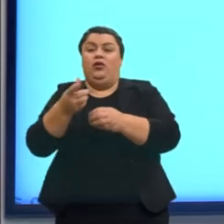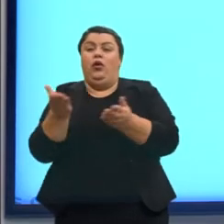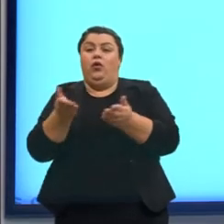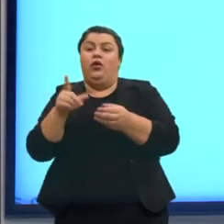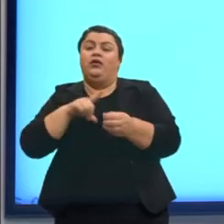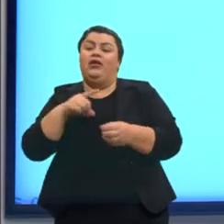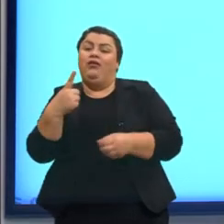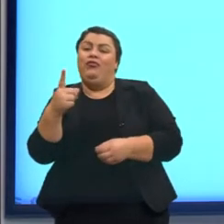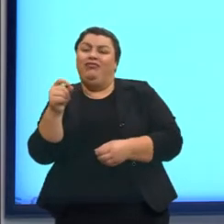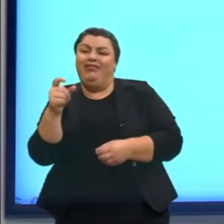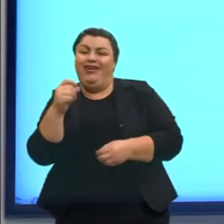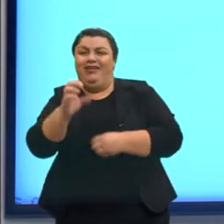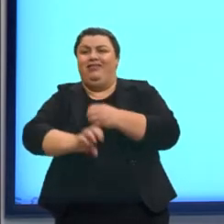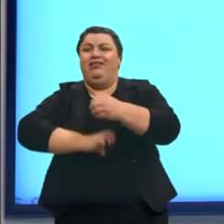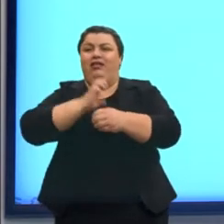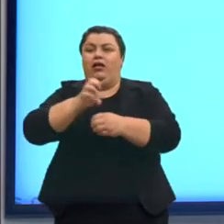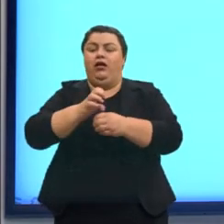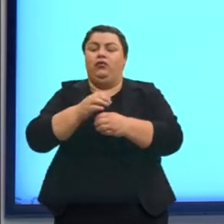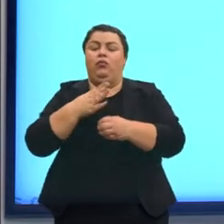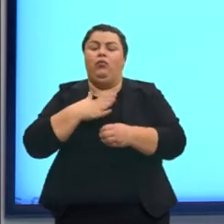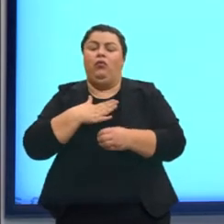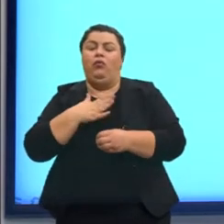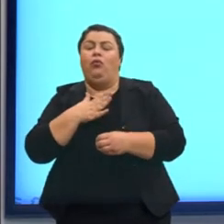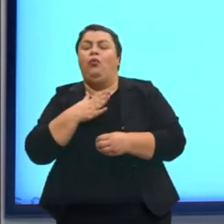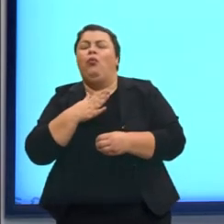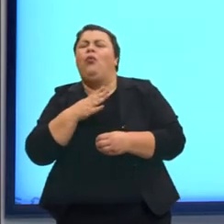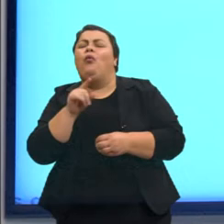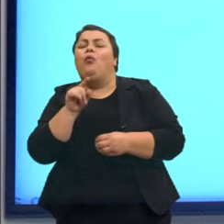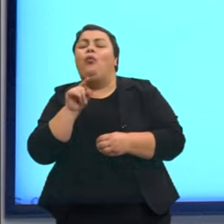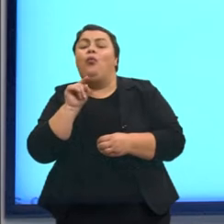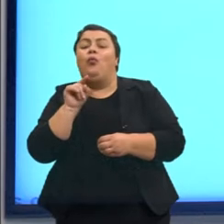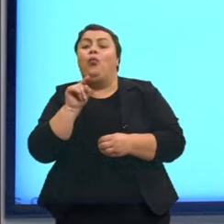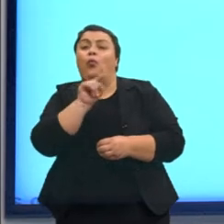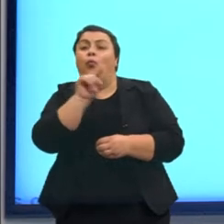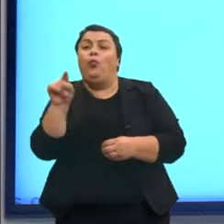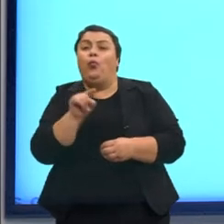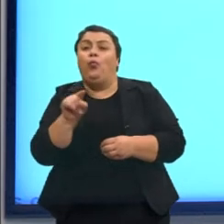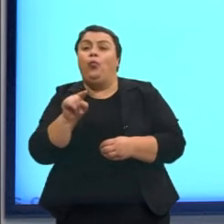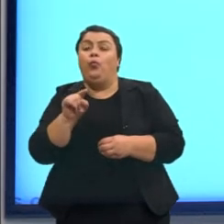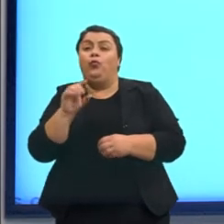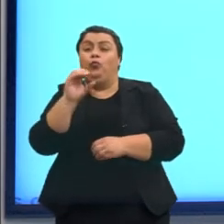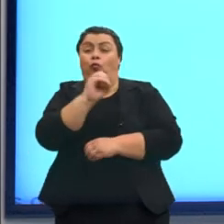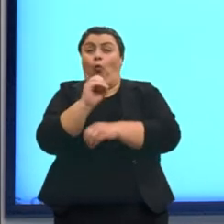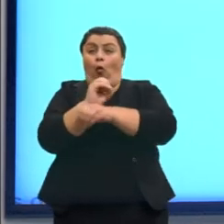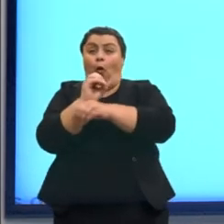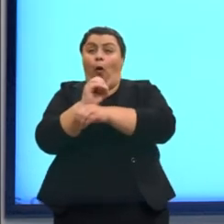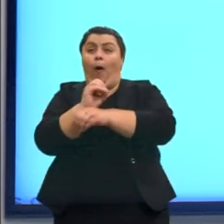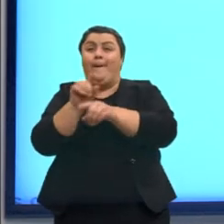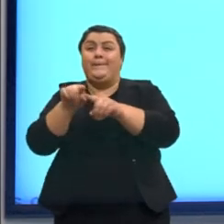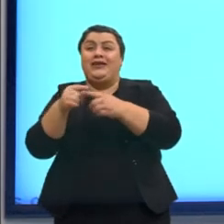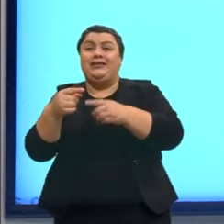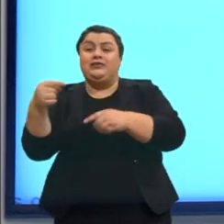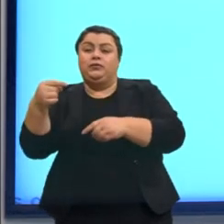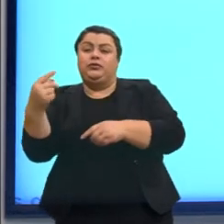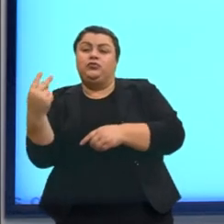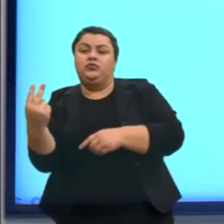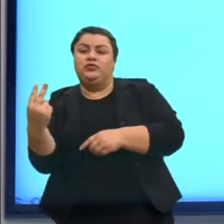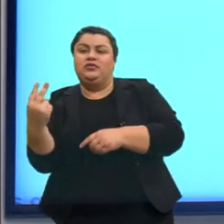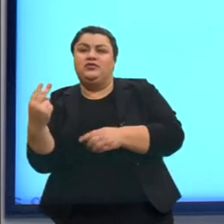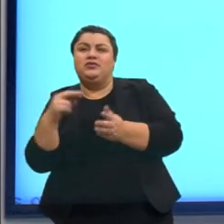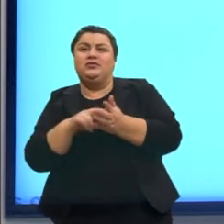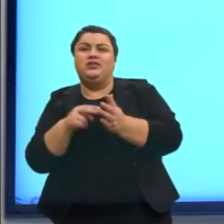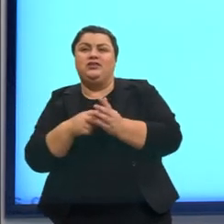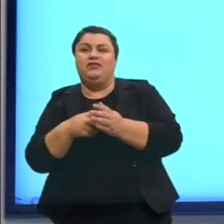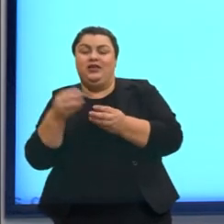o meu número atômico do oxigênio é oito Mas tem um menos dois aqui significa